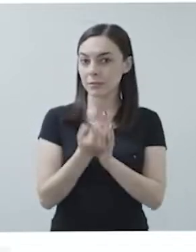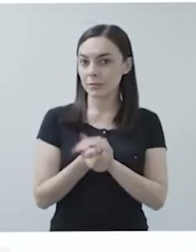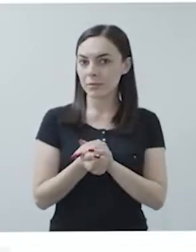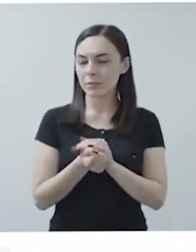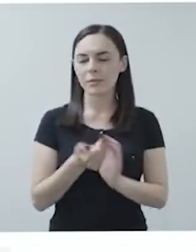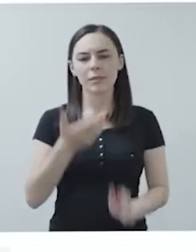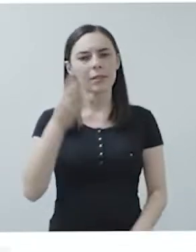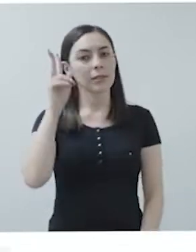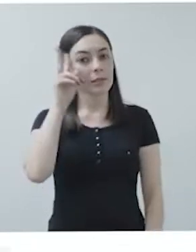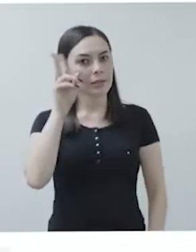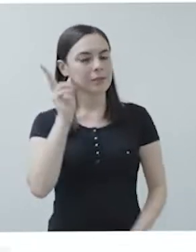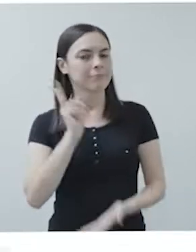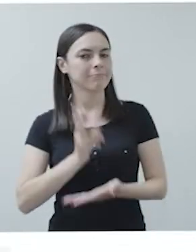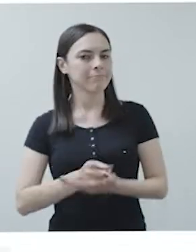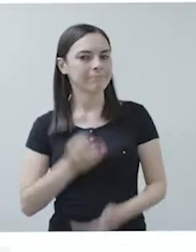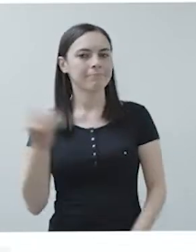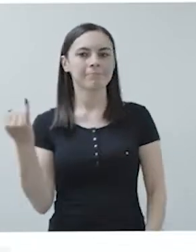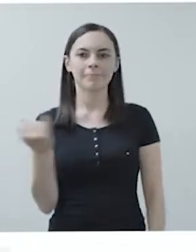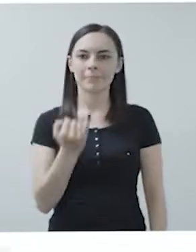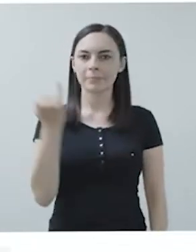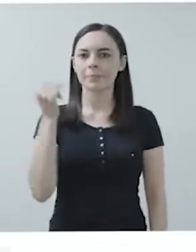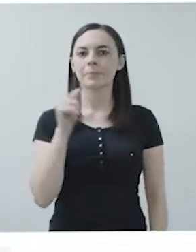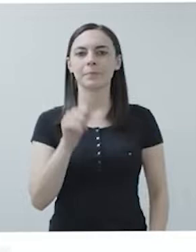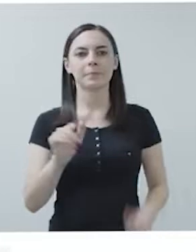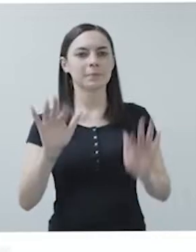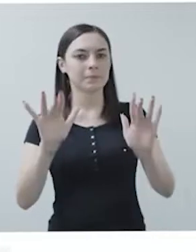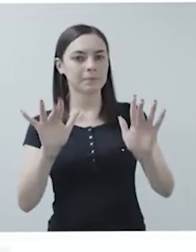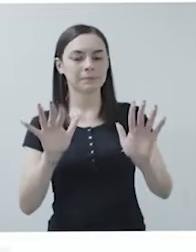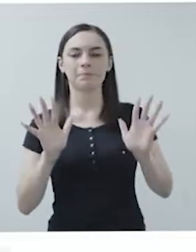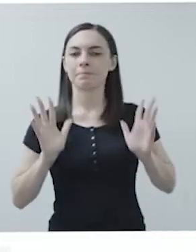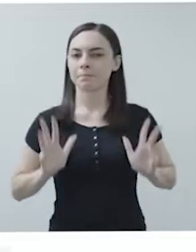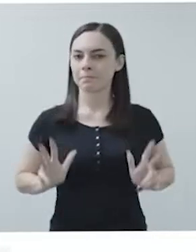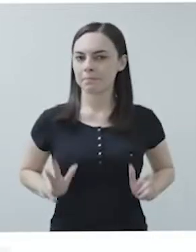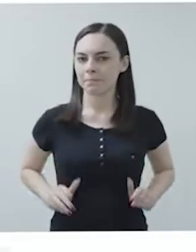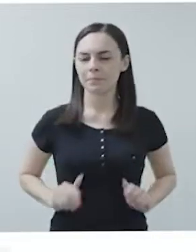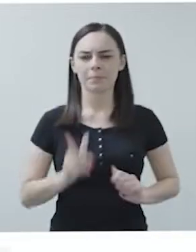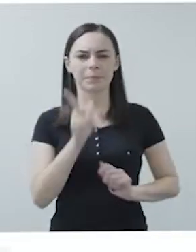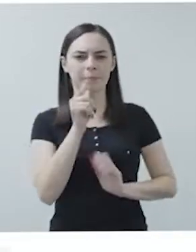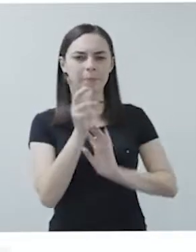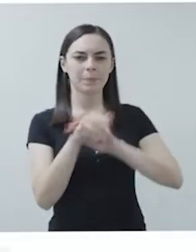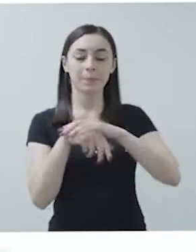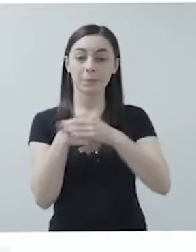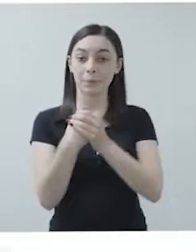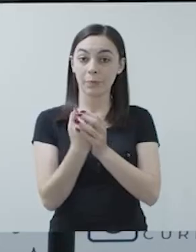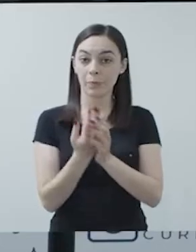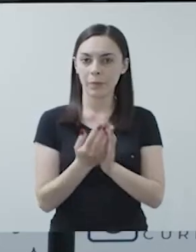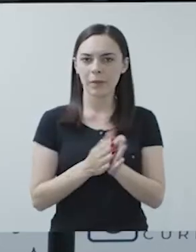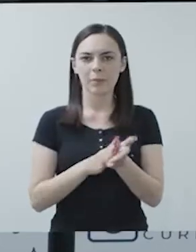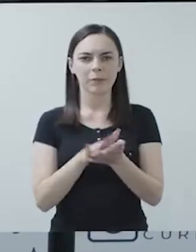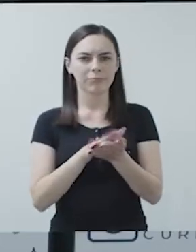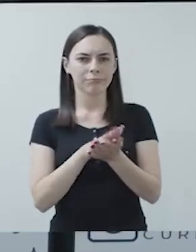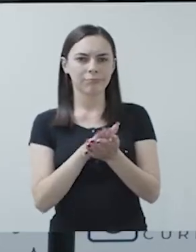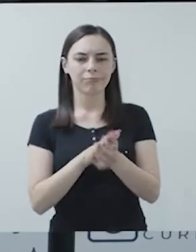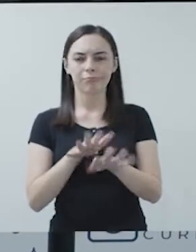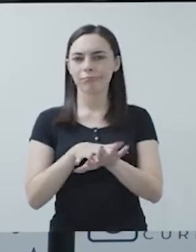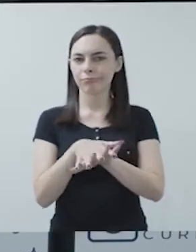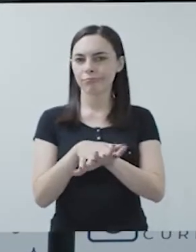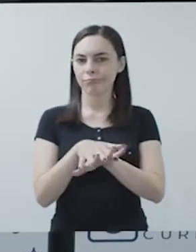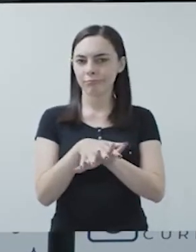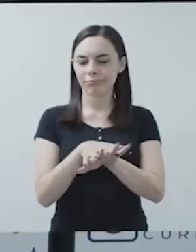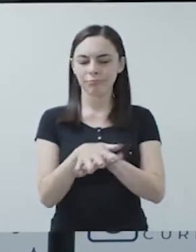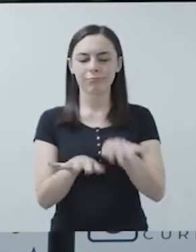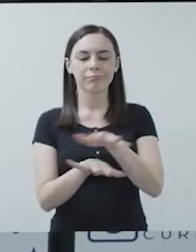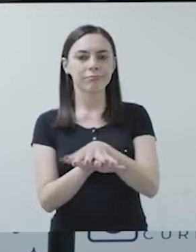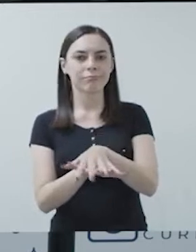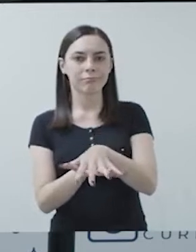Não esqueça, é muito importante que você esteja higienizando muito bem, lavando bem as suas mãos, esfregando bem as palmas, entre